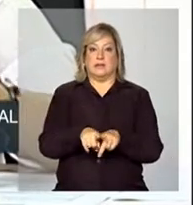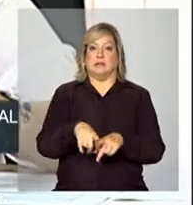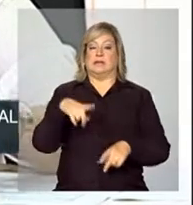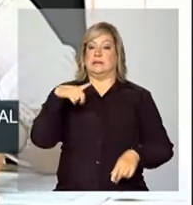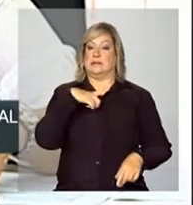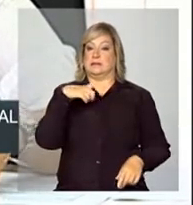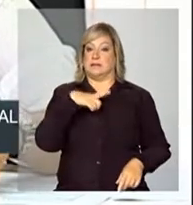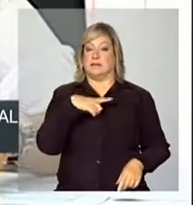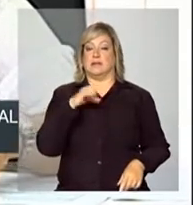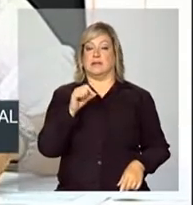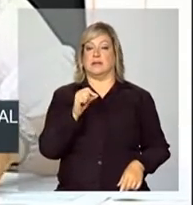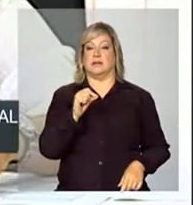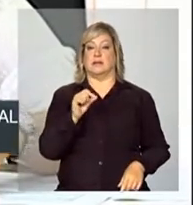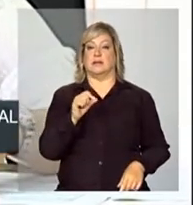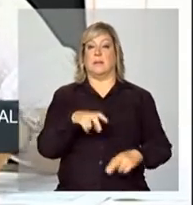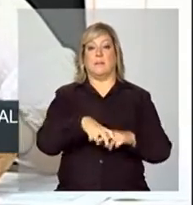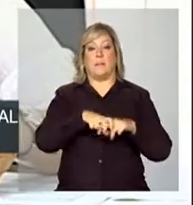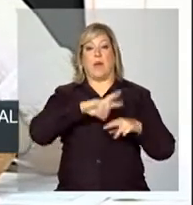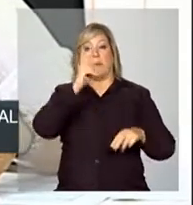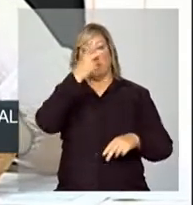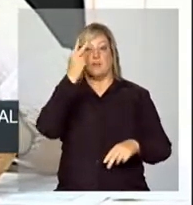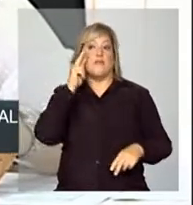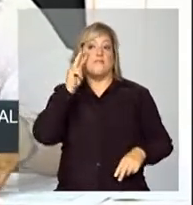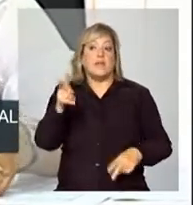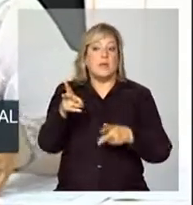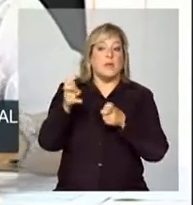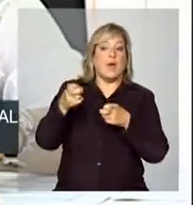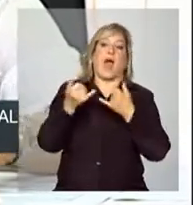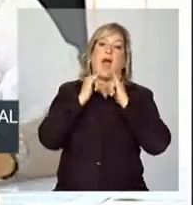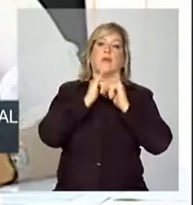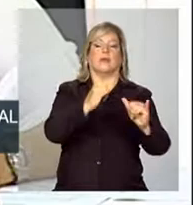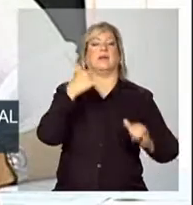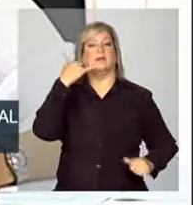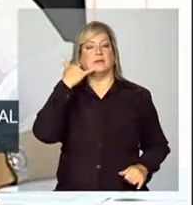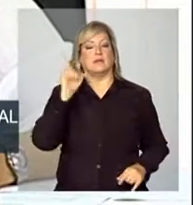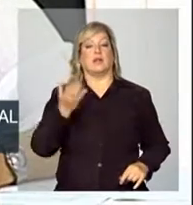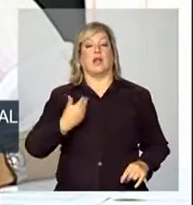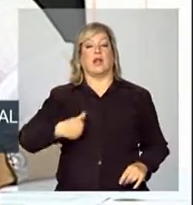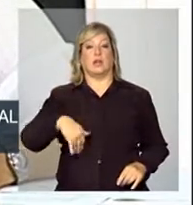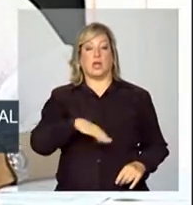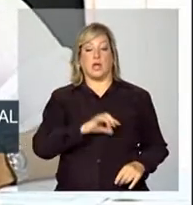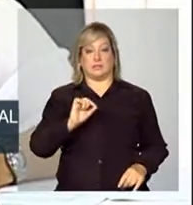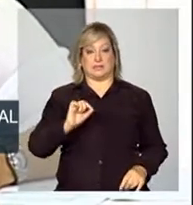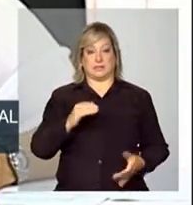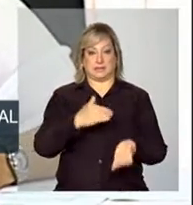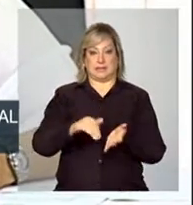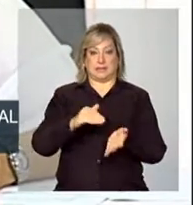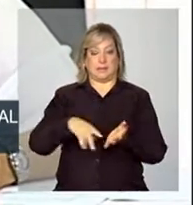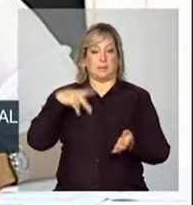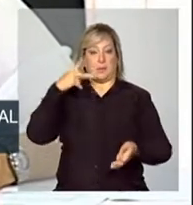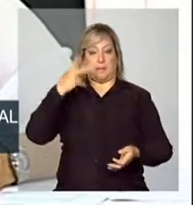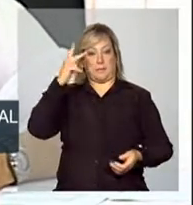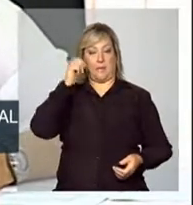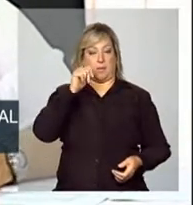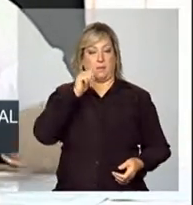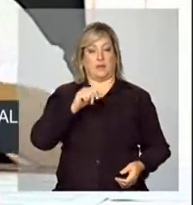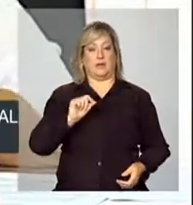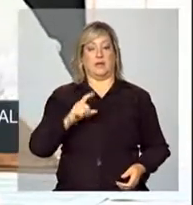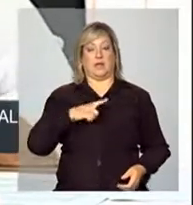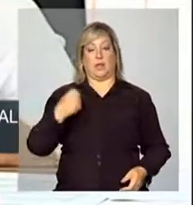eu quero minha tênis nós temos nós da secretaria de política para as mulheres temos o número